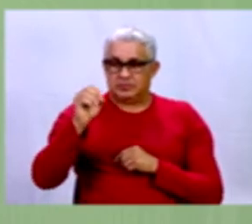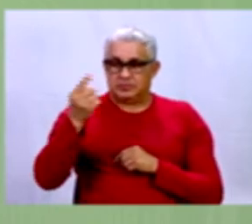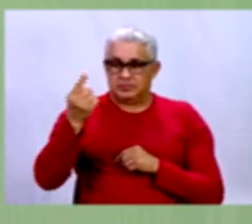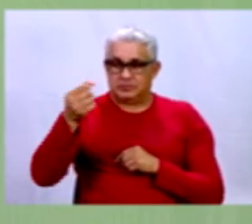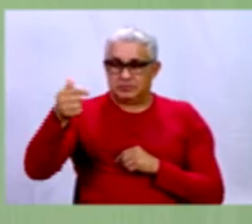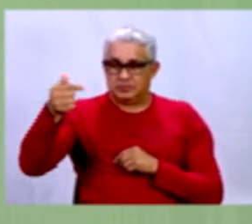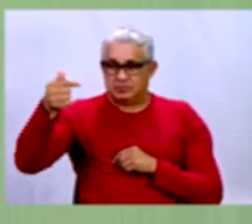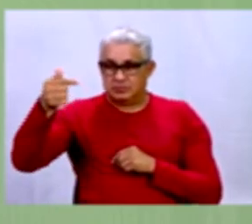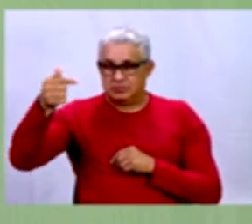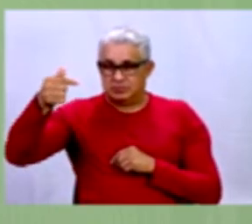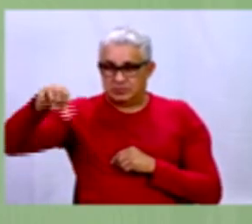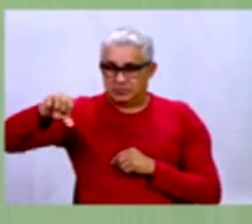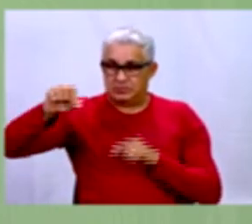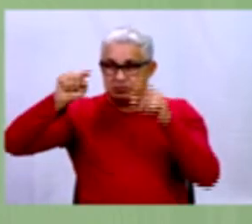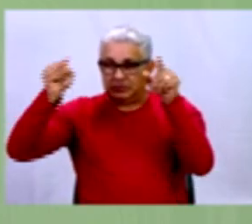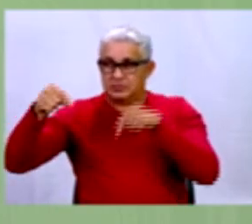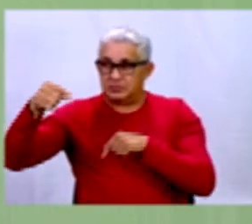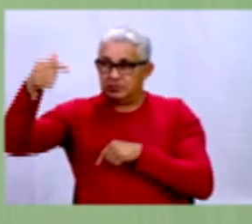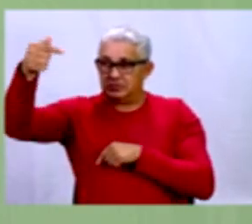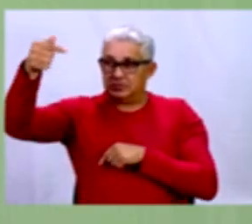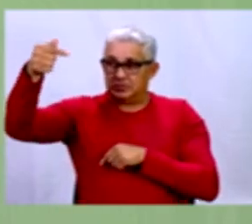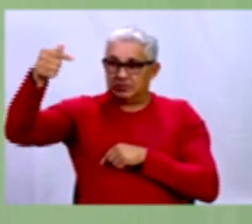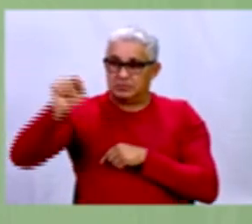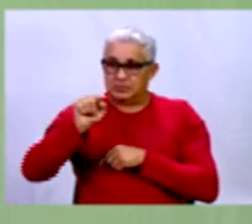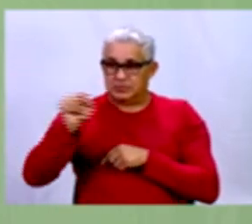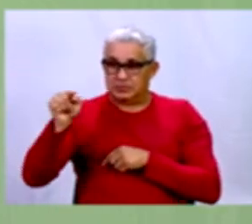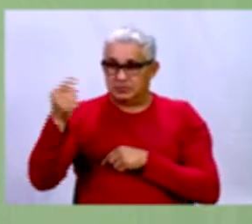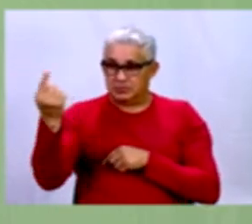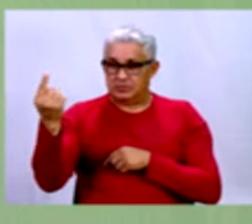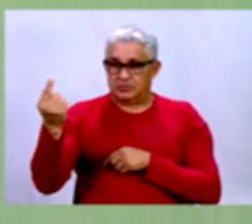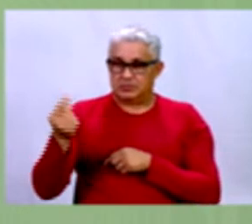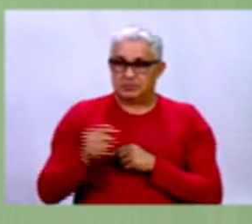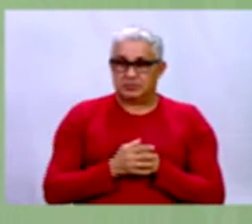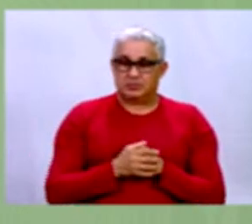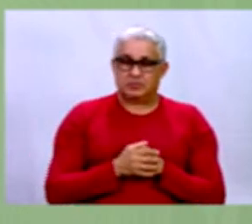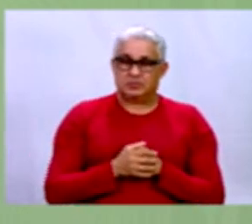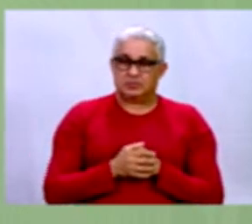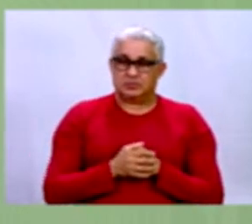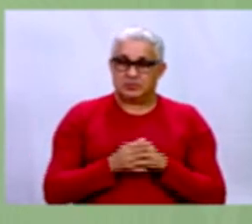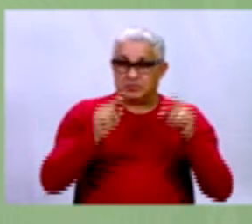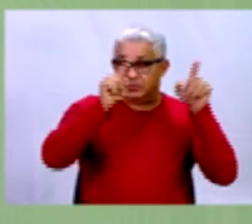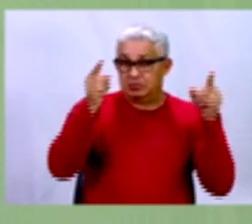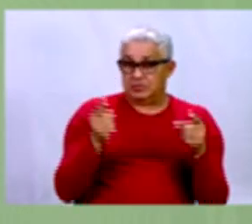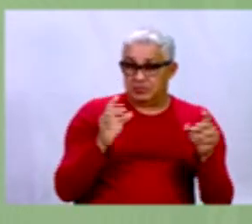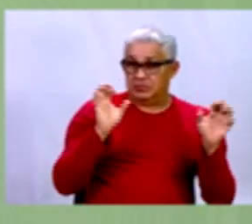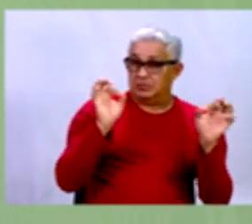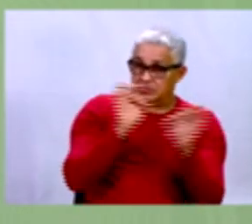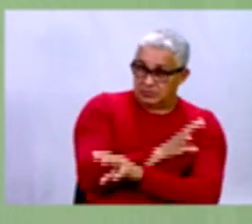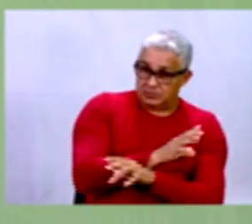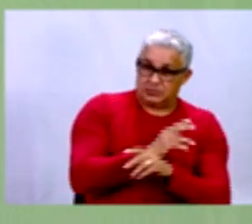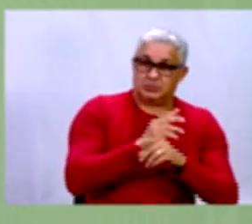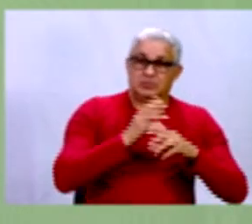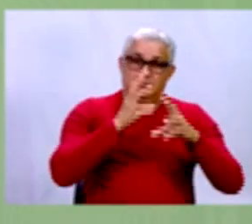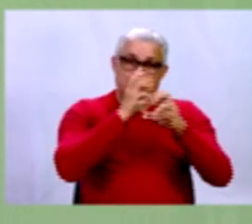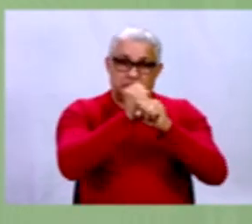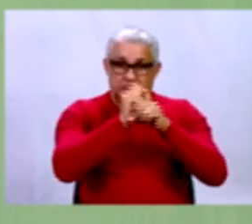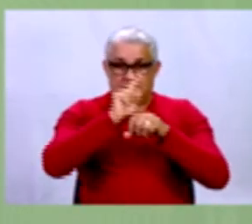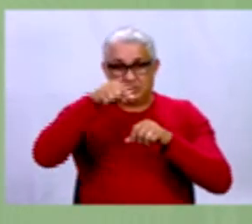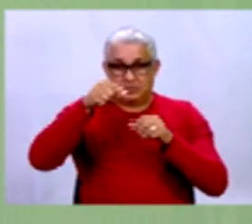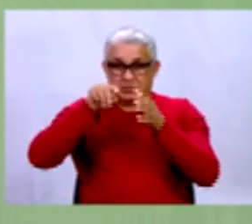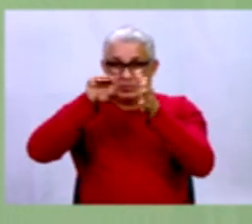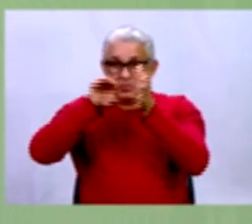1,0179 elevado a 7, menos 1. Primeiro resolve o que está no parênteses, para depois fazer a subtração,